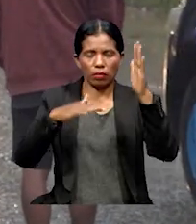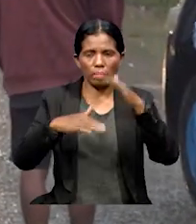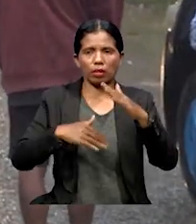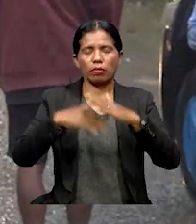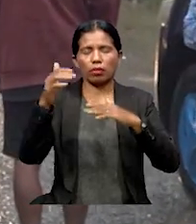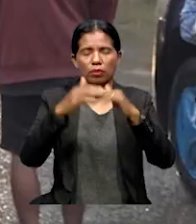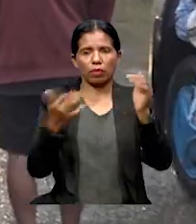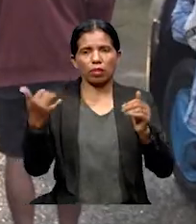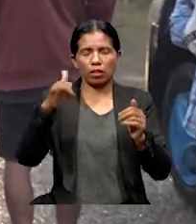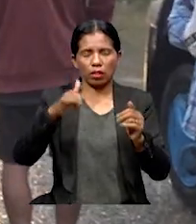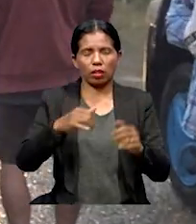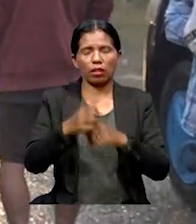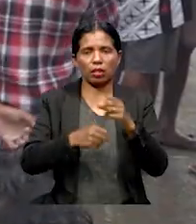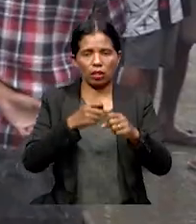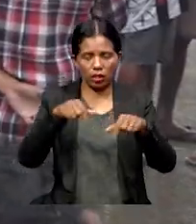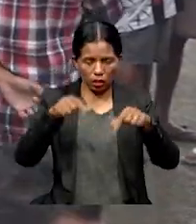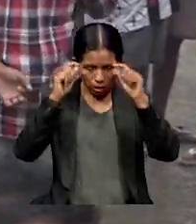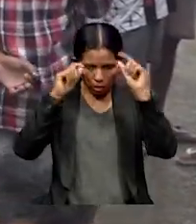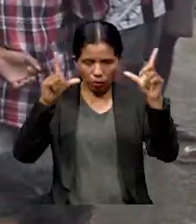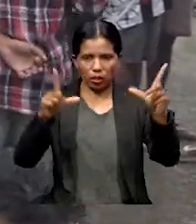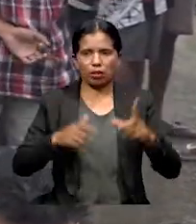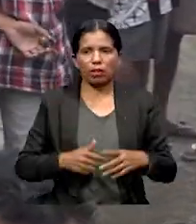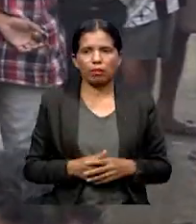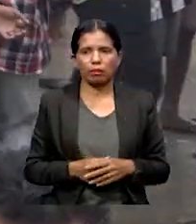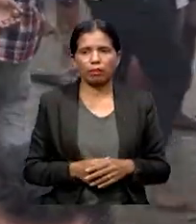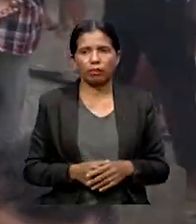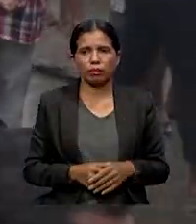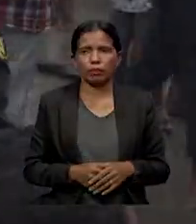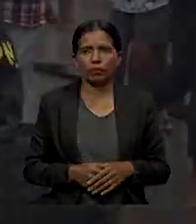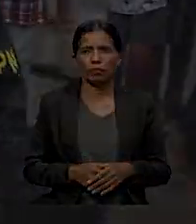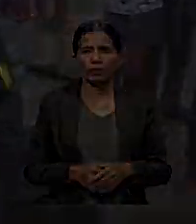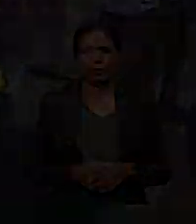infraestrutura sira ia timor leste Fátima Pereira Eliugaio GMN.